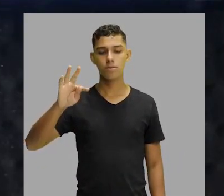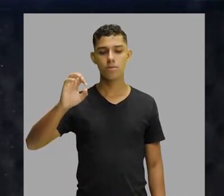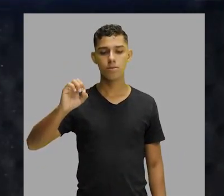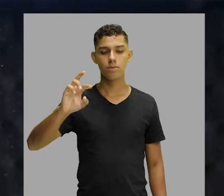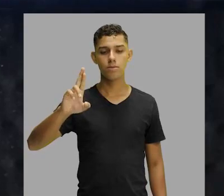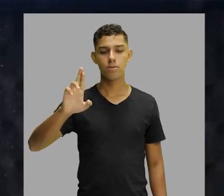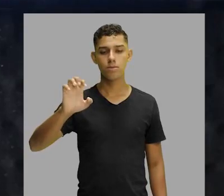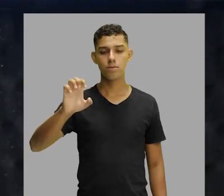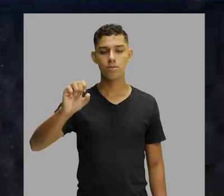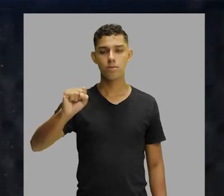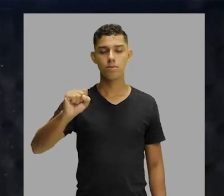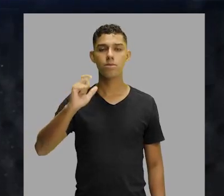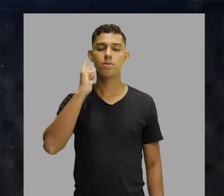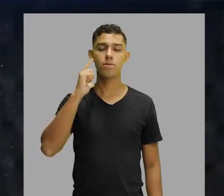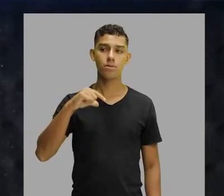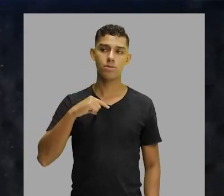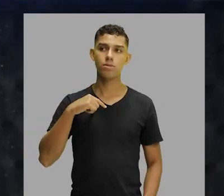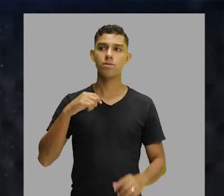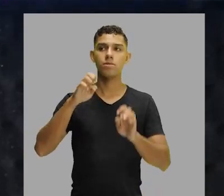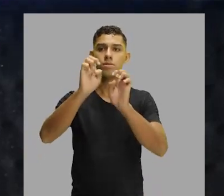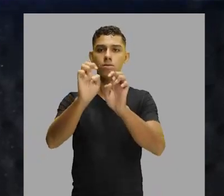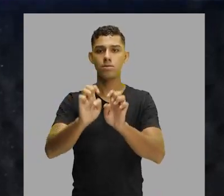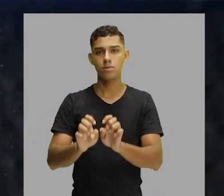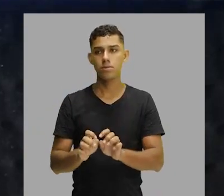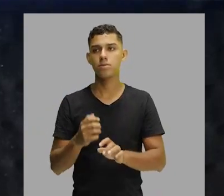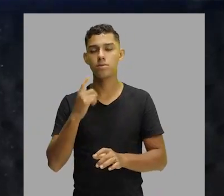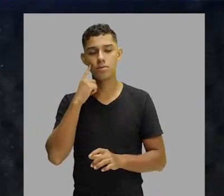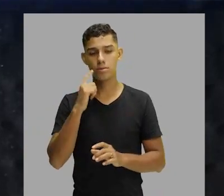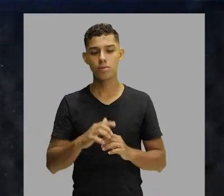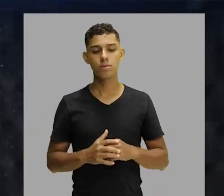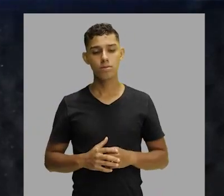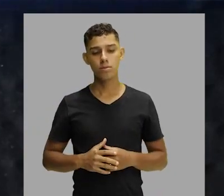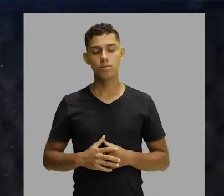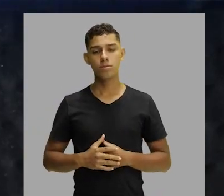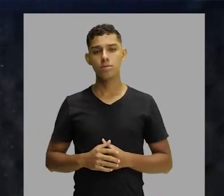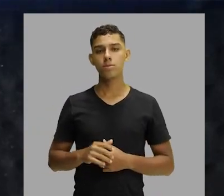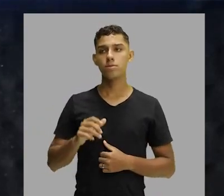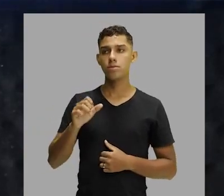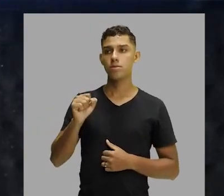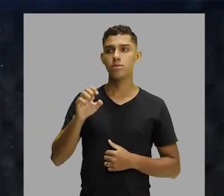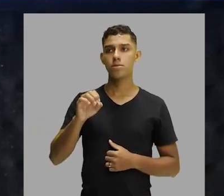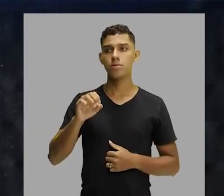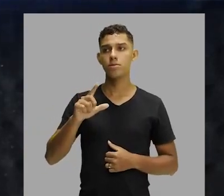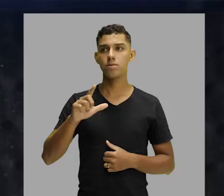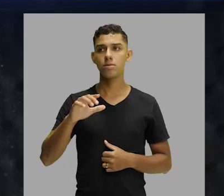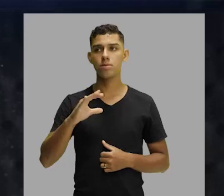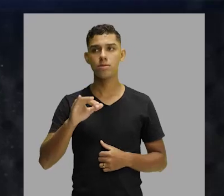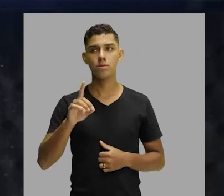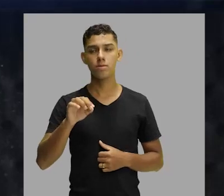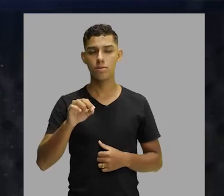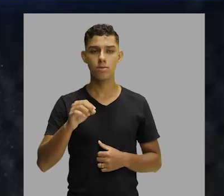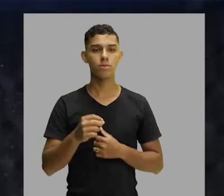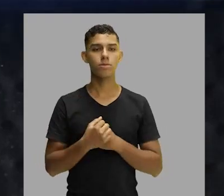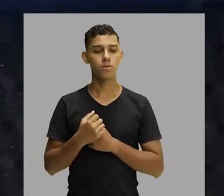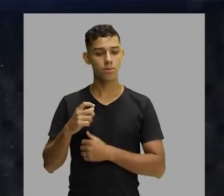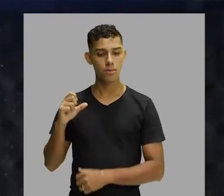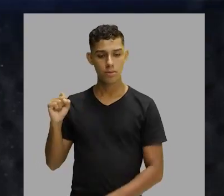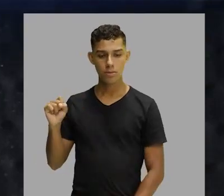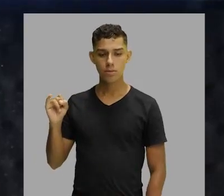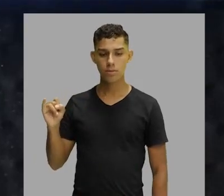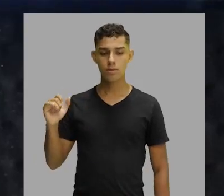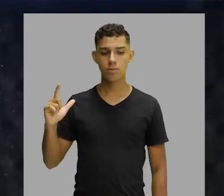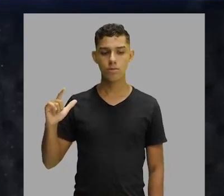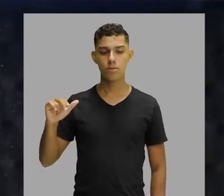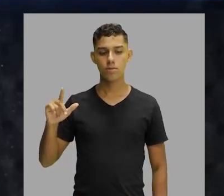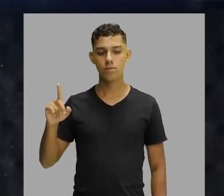estrutura. Né? Vamos supor que nós temos ali um sólido de silício. Ok? Os átomos eles estão ali